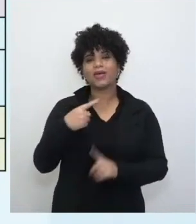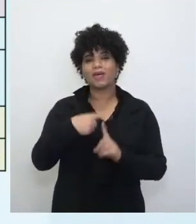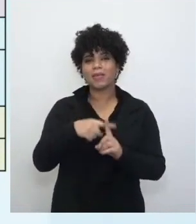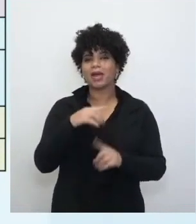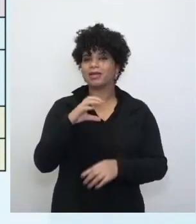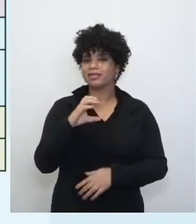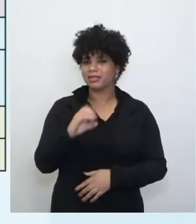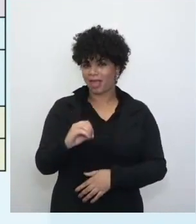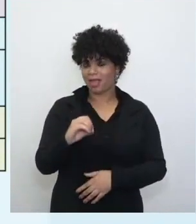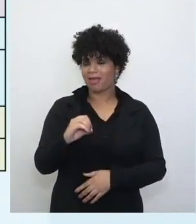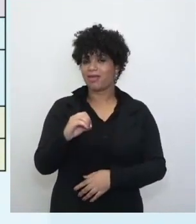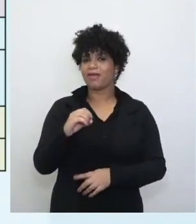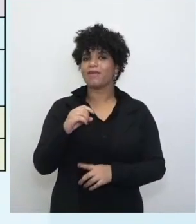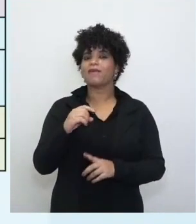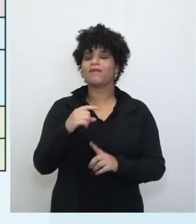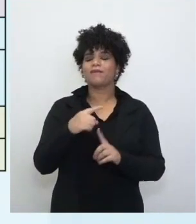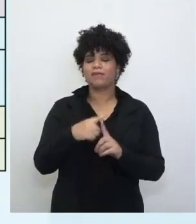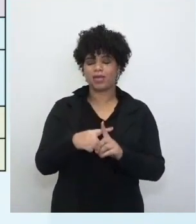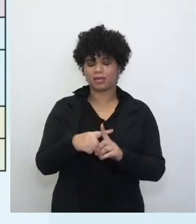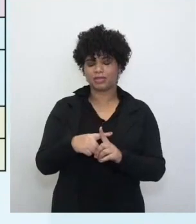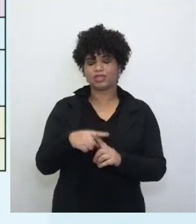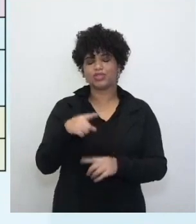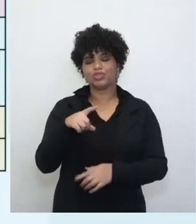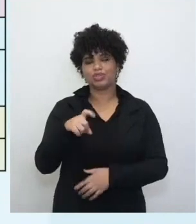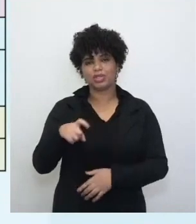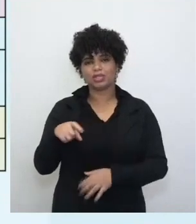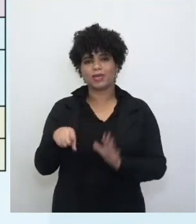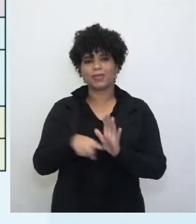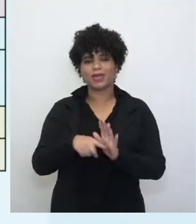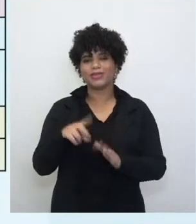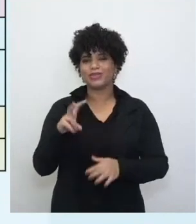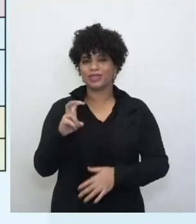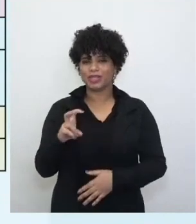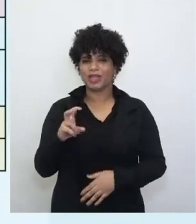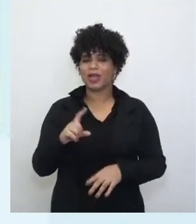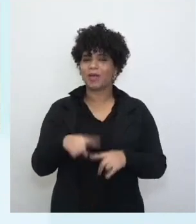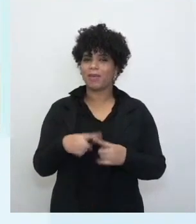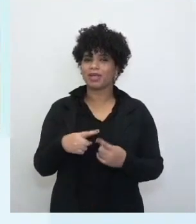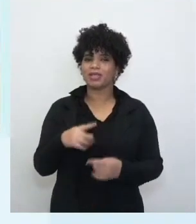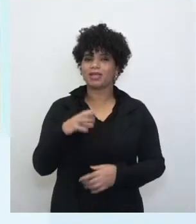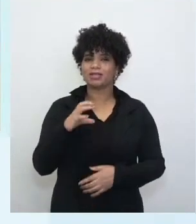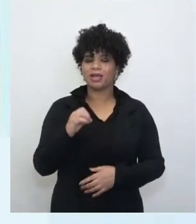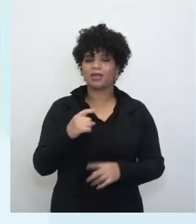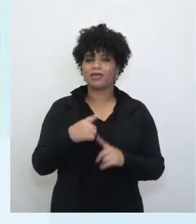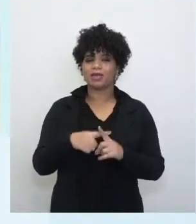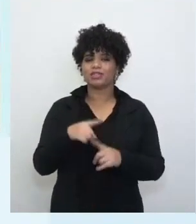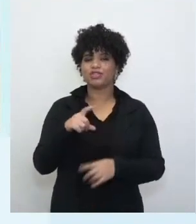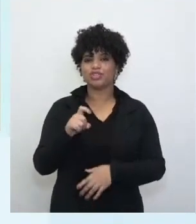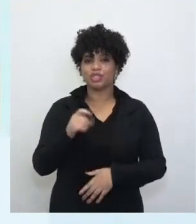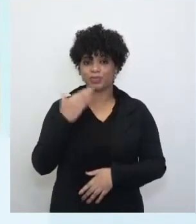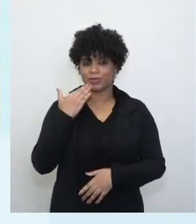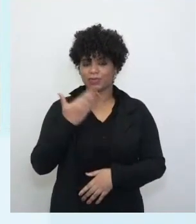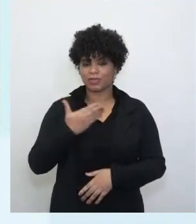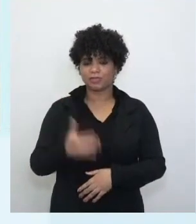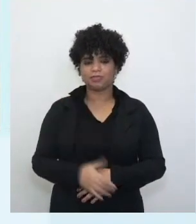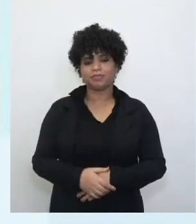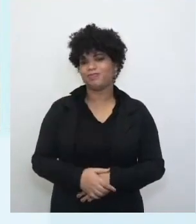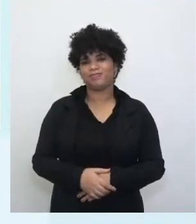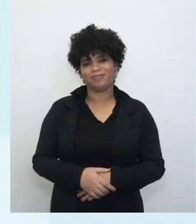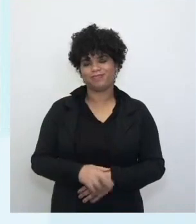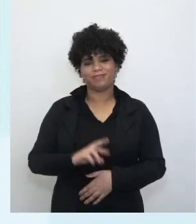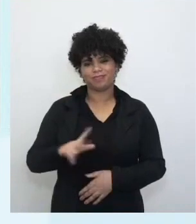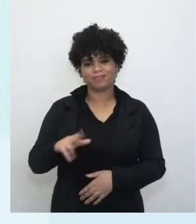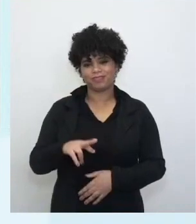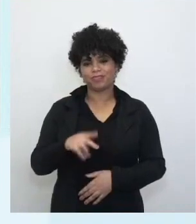vezes o x, menos 5. Mas claro que 0 vezes o x, deixa eu mostrar aqui para vocês, não vai ter. Então,